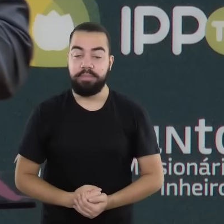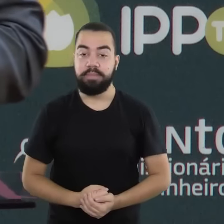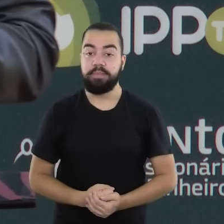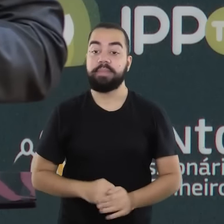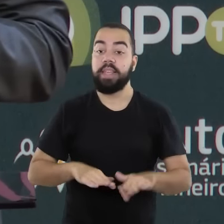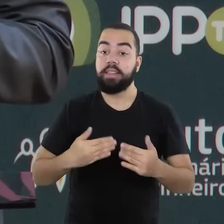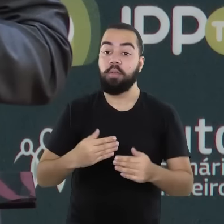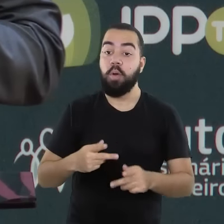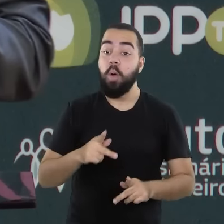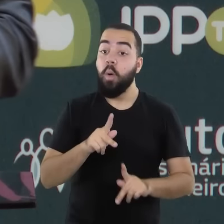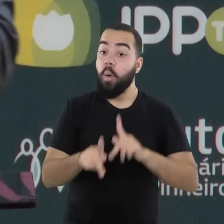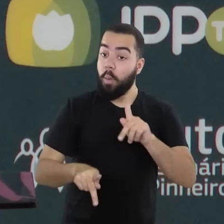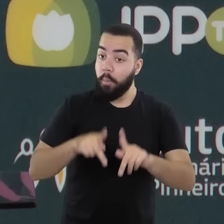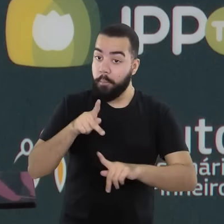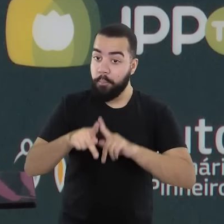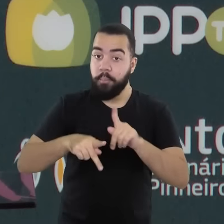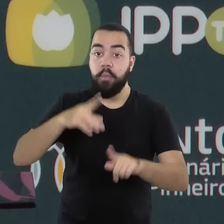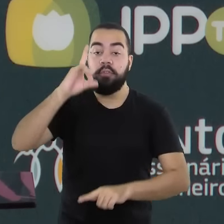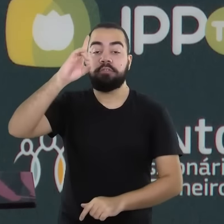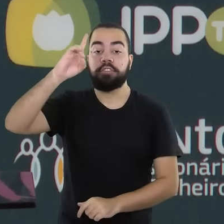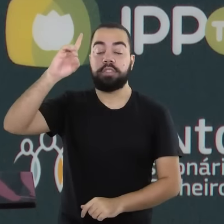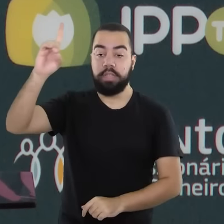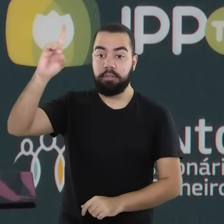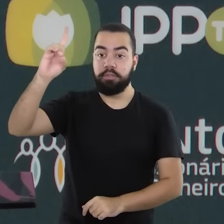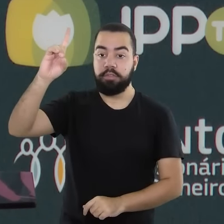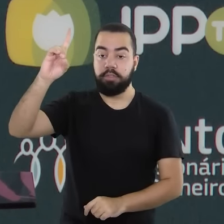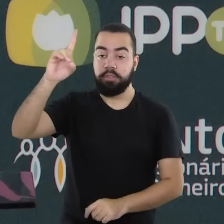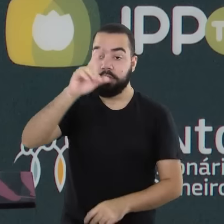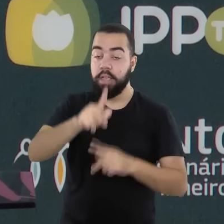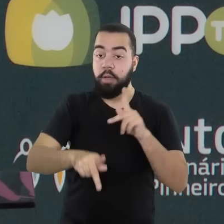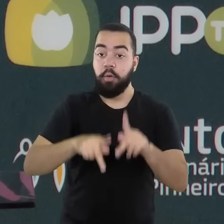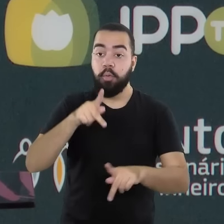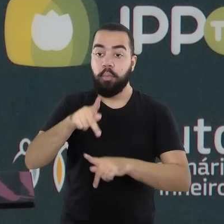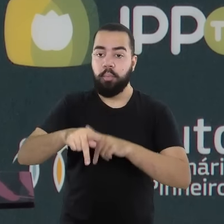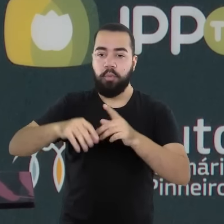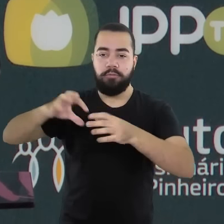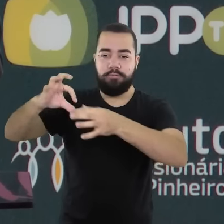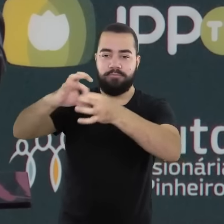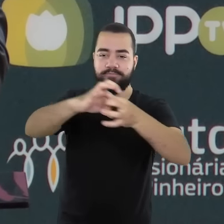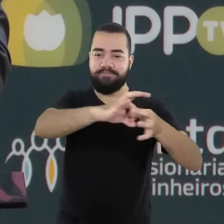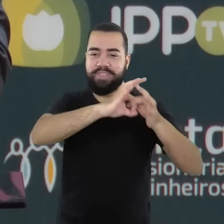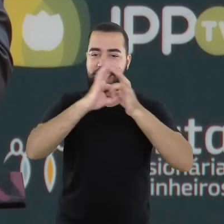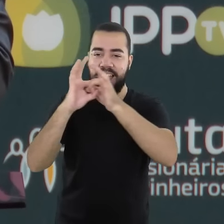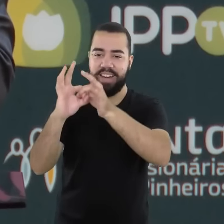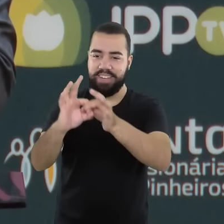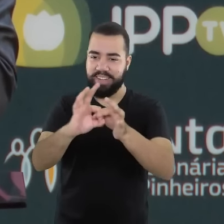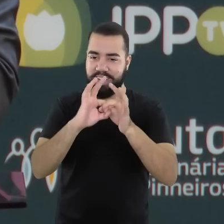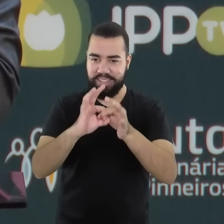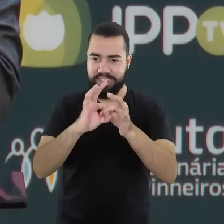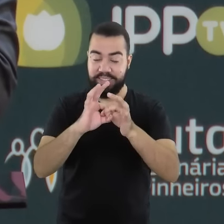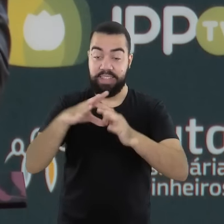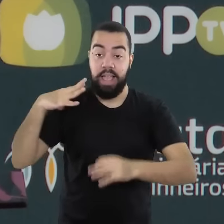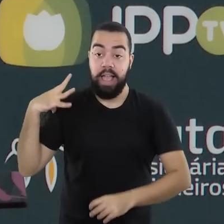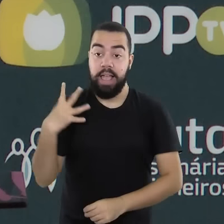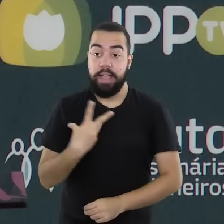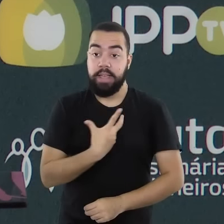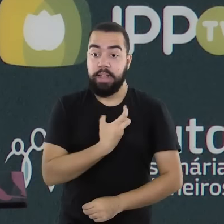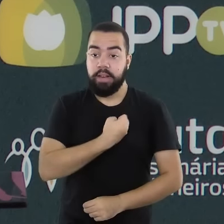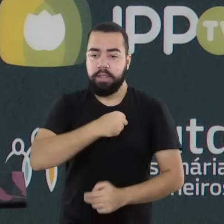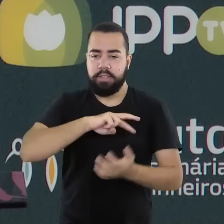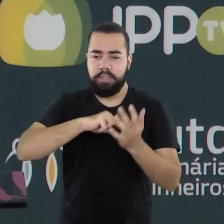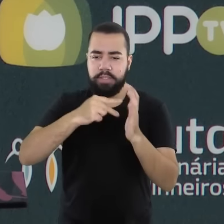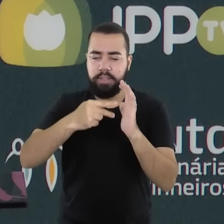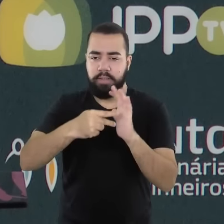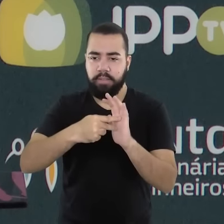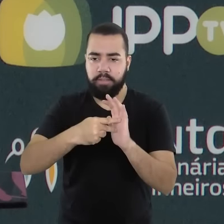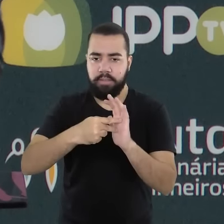Sendo o povo de Deus, o povo da aliança, a conversão significa um voltar